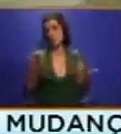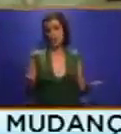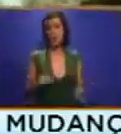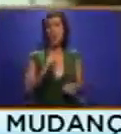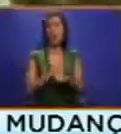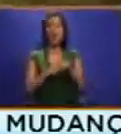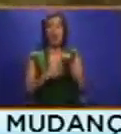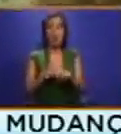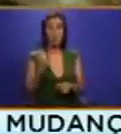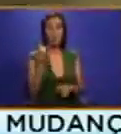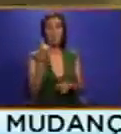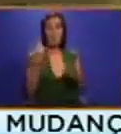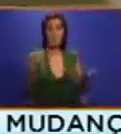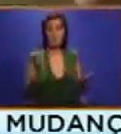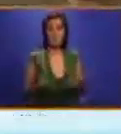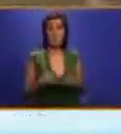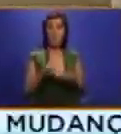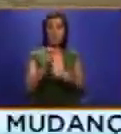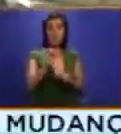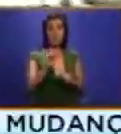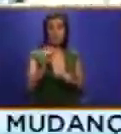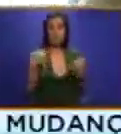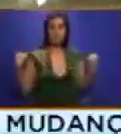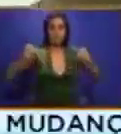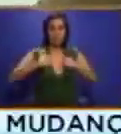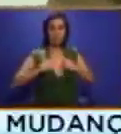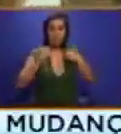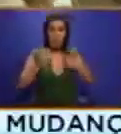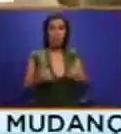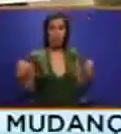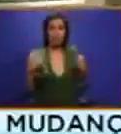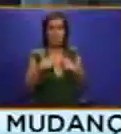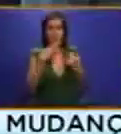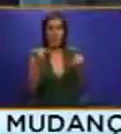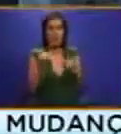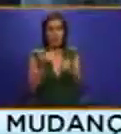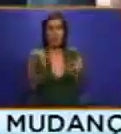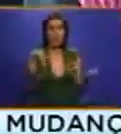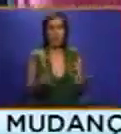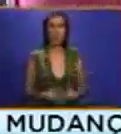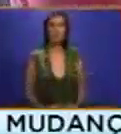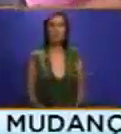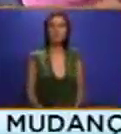outra coisa que fazia muita falta no no armário da Lúcia era um sobretudo um bom sobretudo agora para o